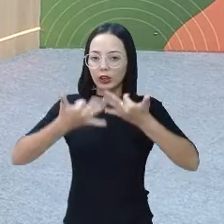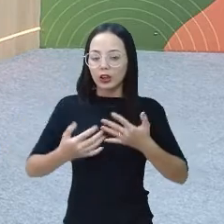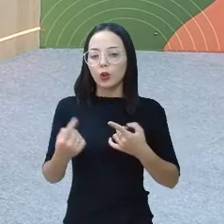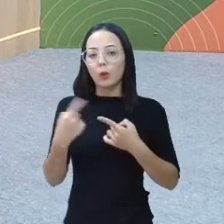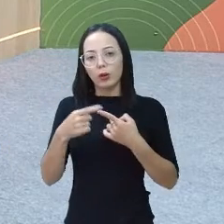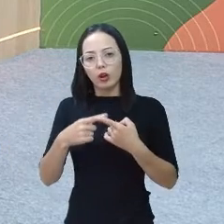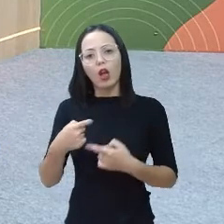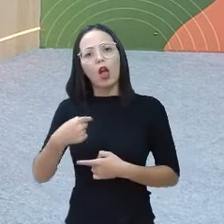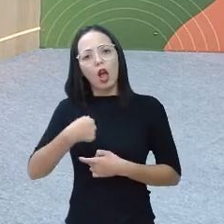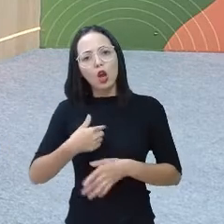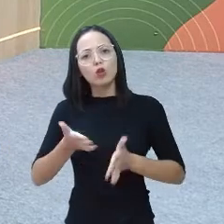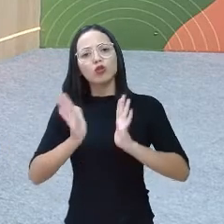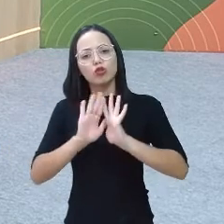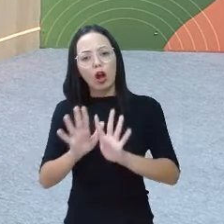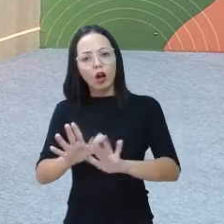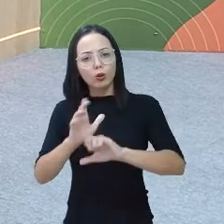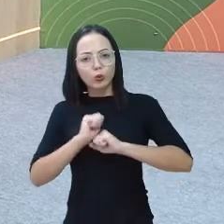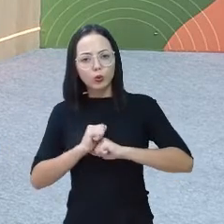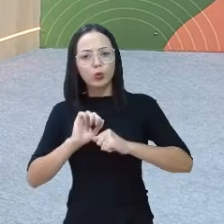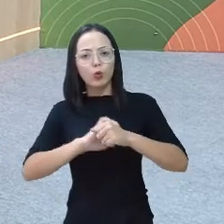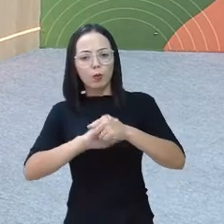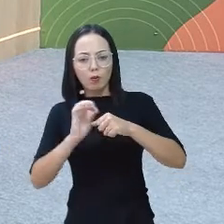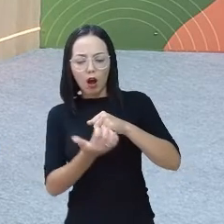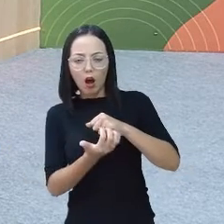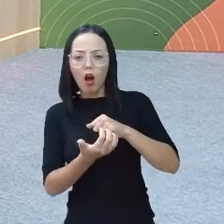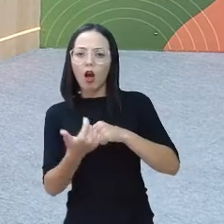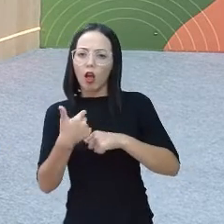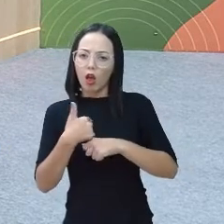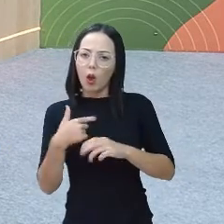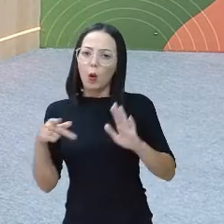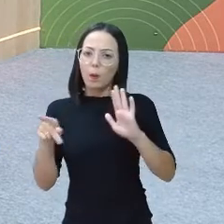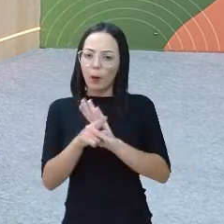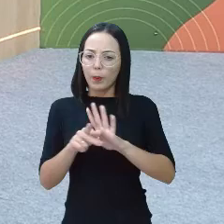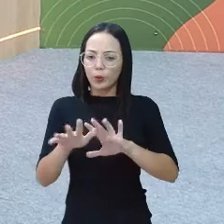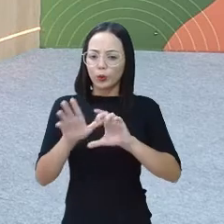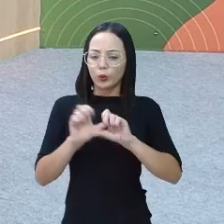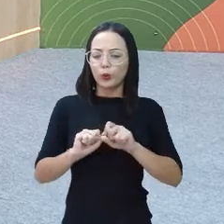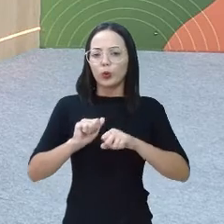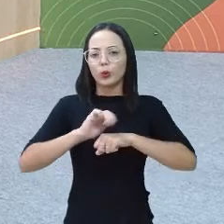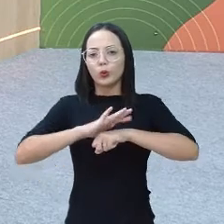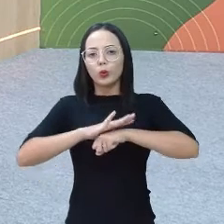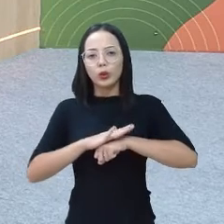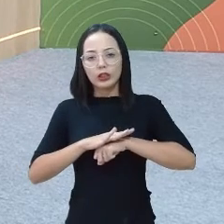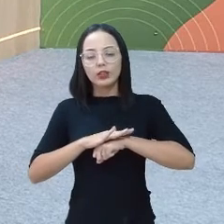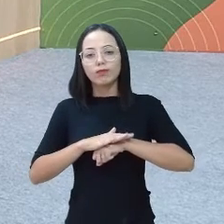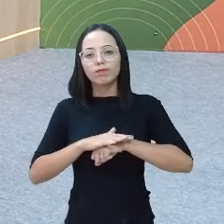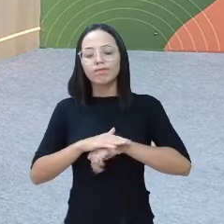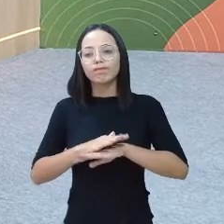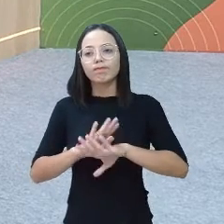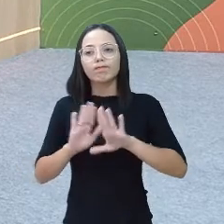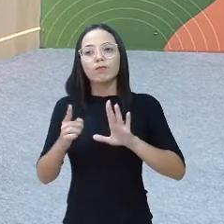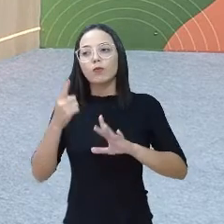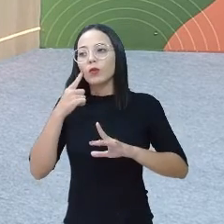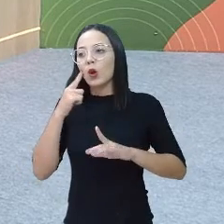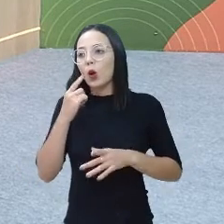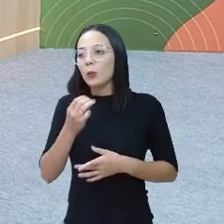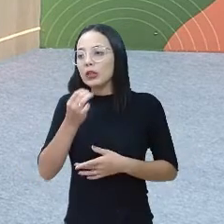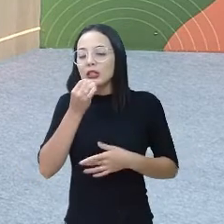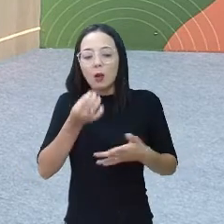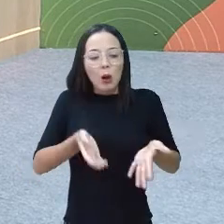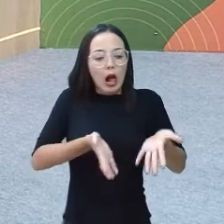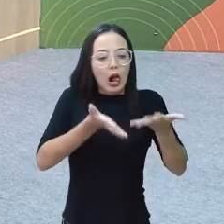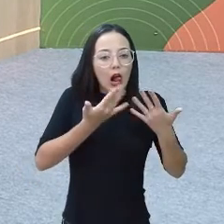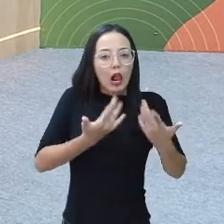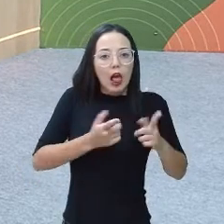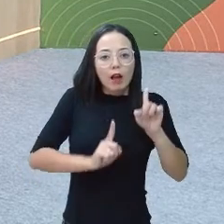eu fui vítima, né, do vírus, eu cheguei a contrair a doença, para ela evoluir do caso leve